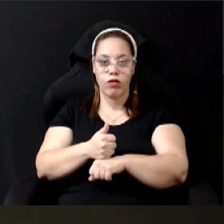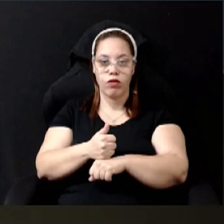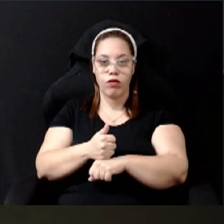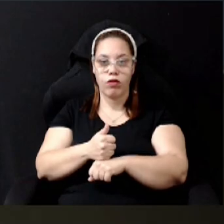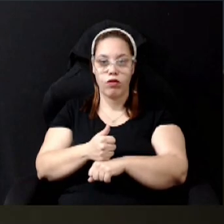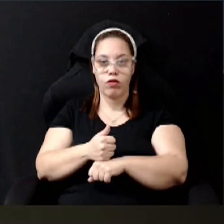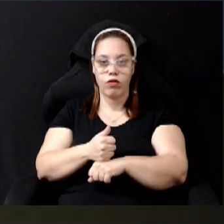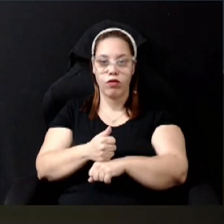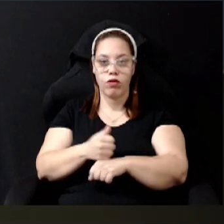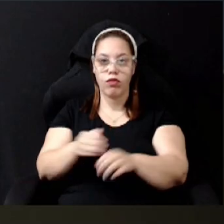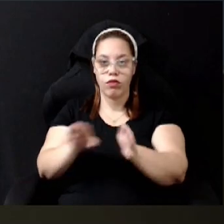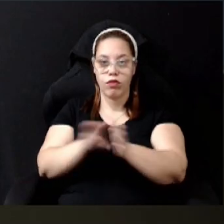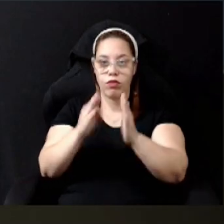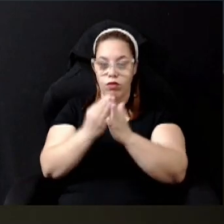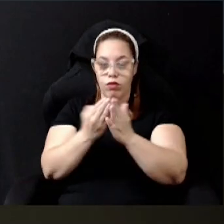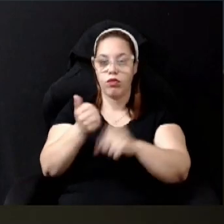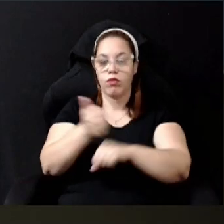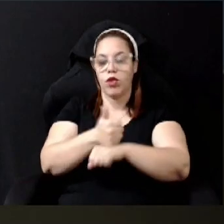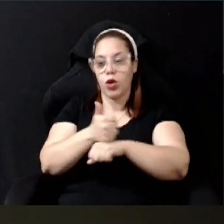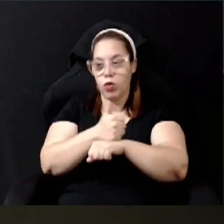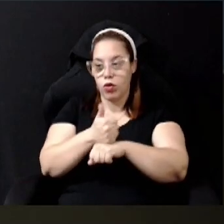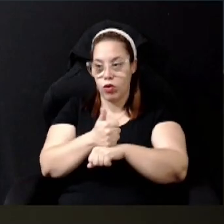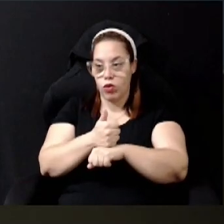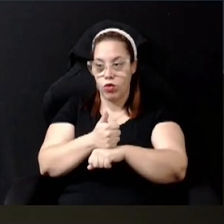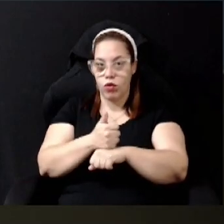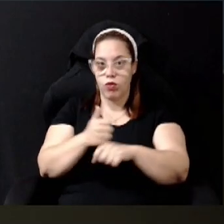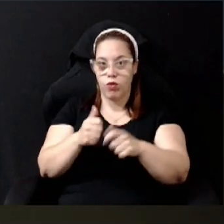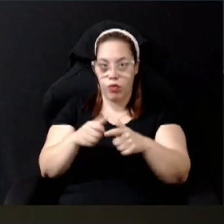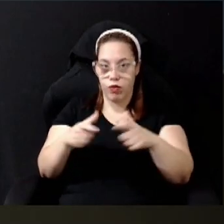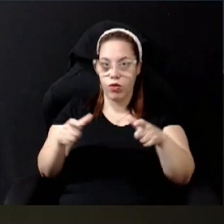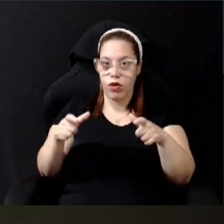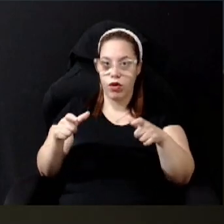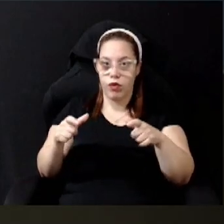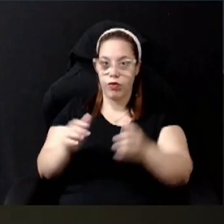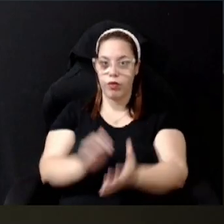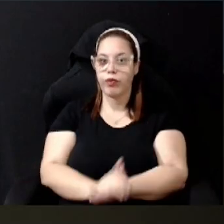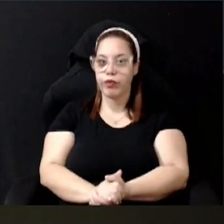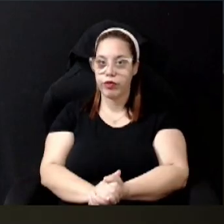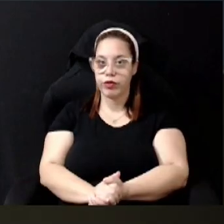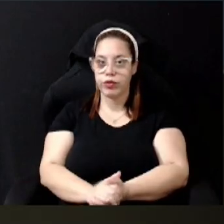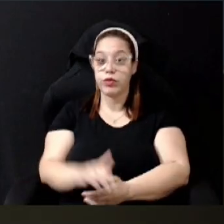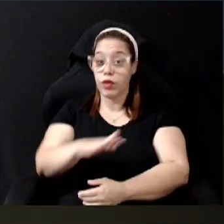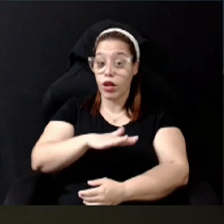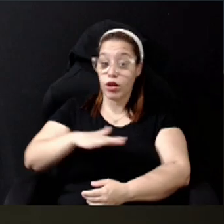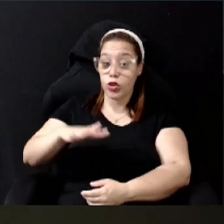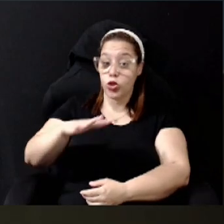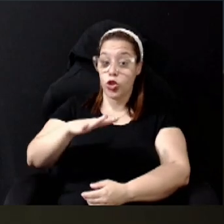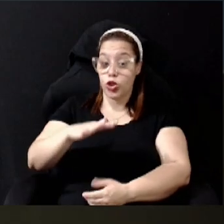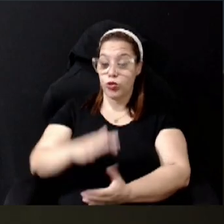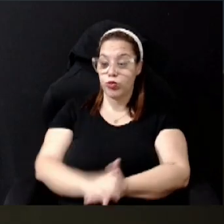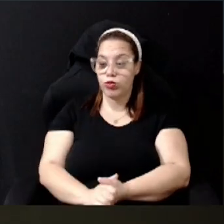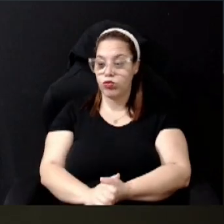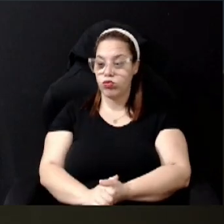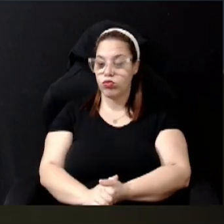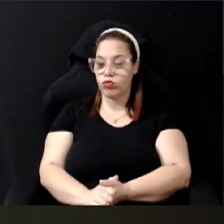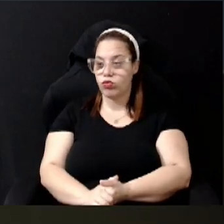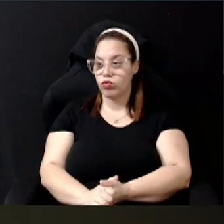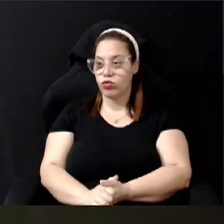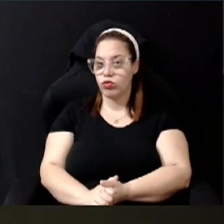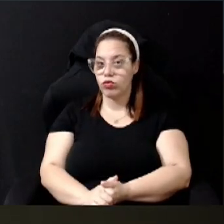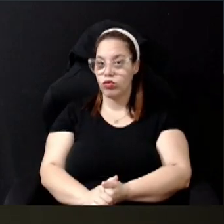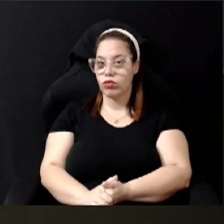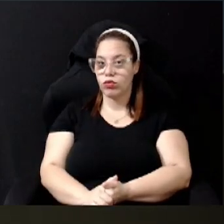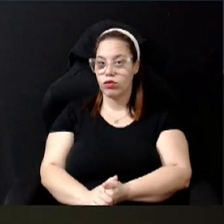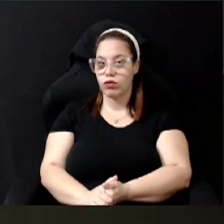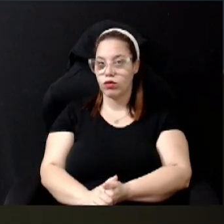escola profissionalizante, um grande player do mercado daqui da região. E aí acabei ficando muito tempo,